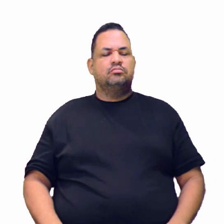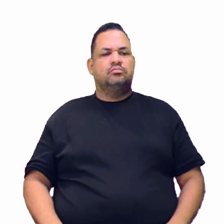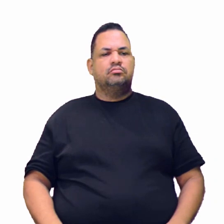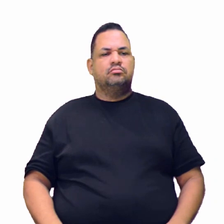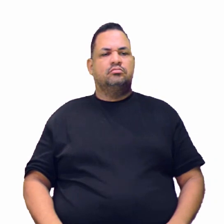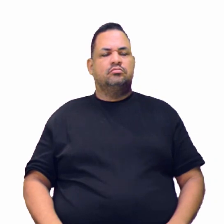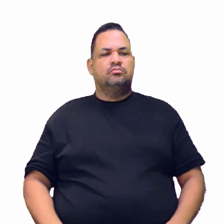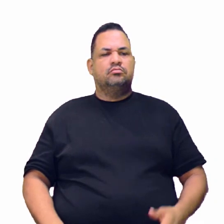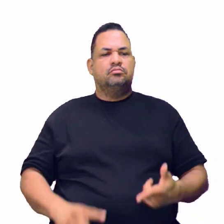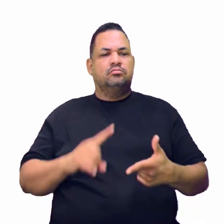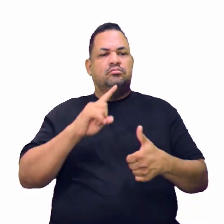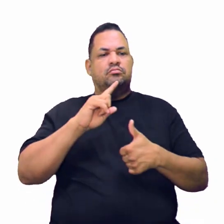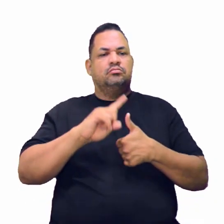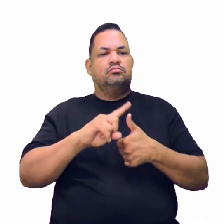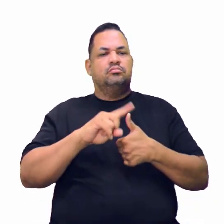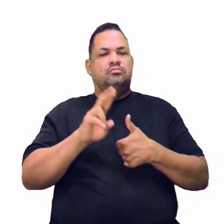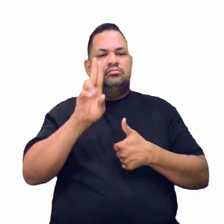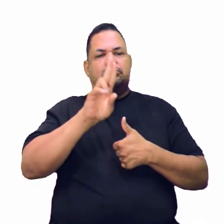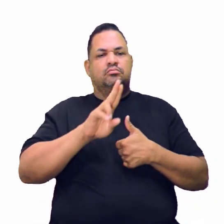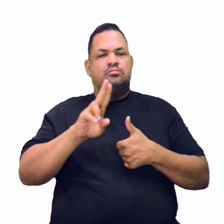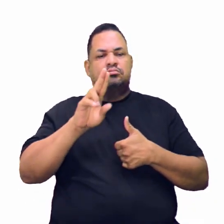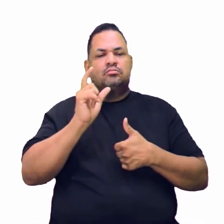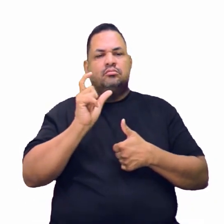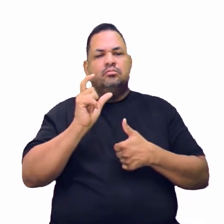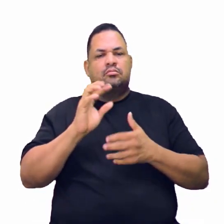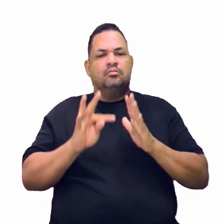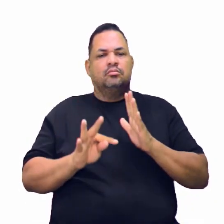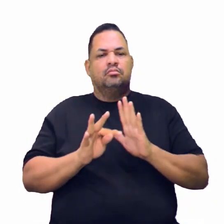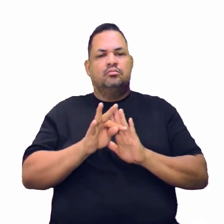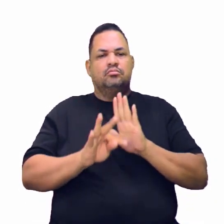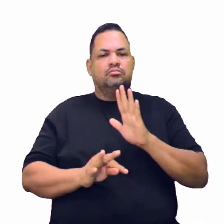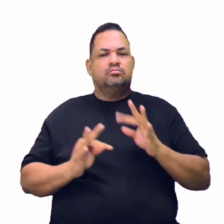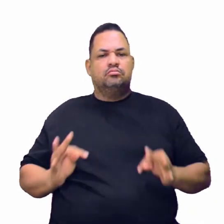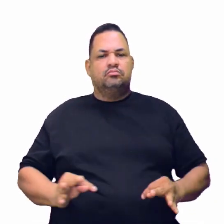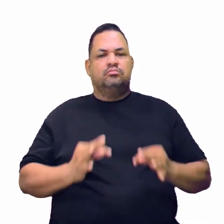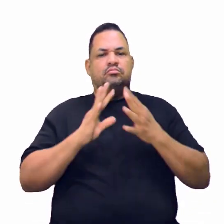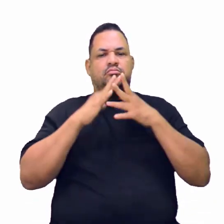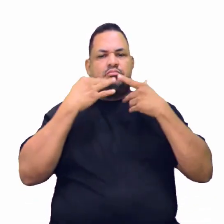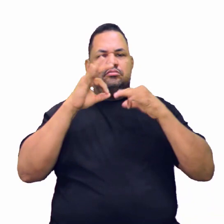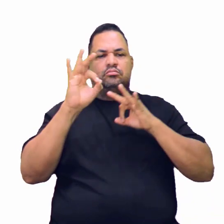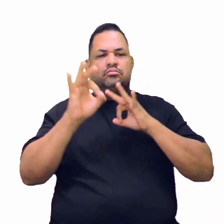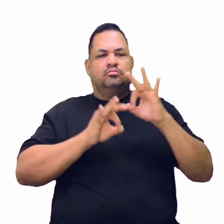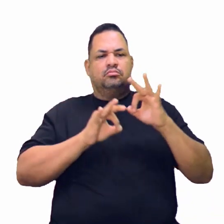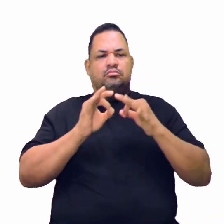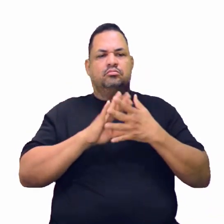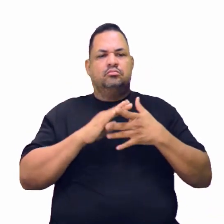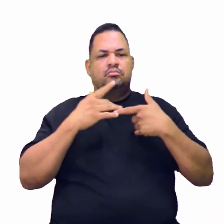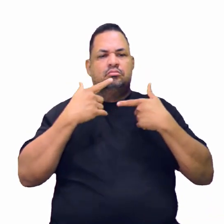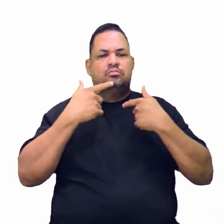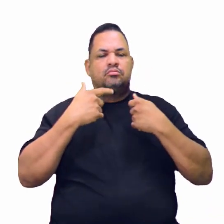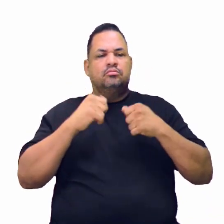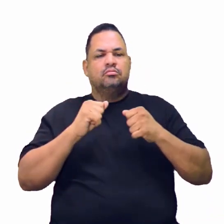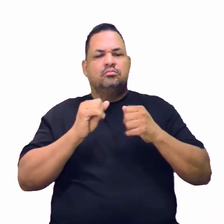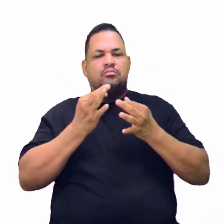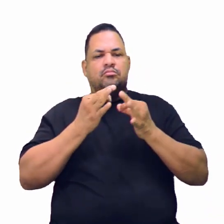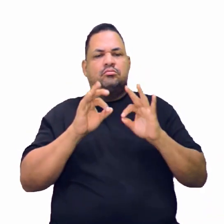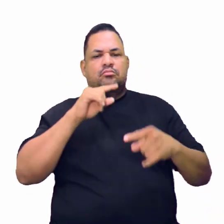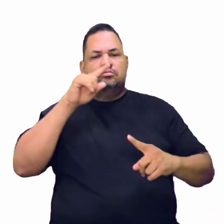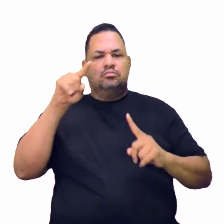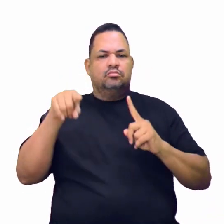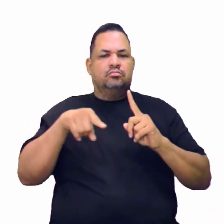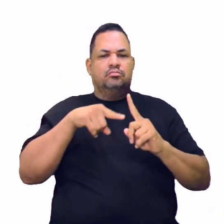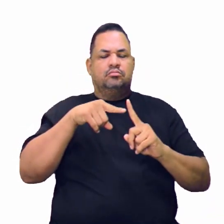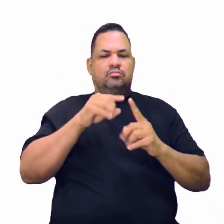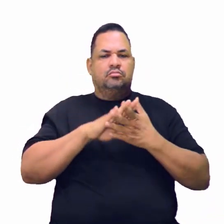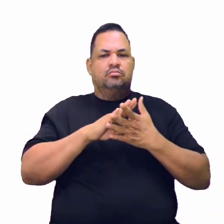Na primeira fala o seguinte, emprego de termos técnicos e linguagem elaborada. 2. Linguagem simples e